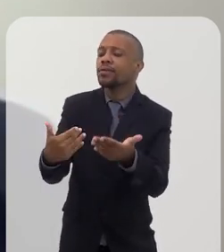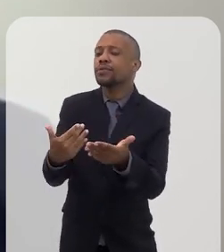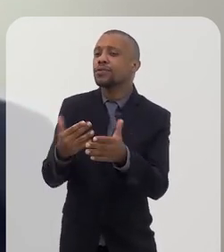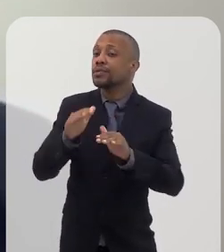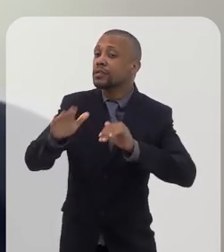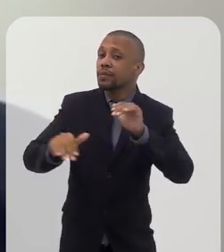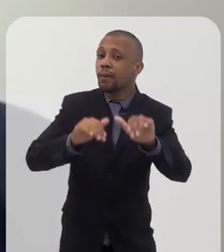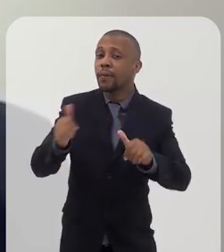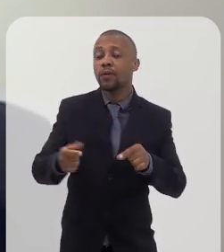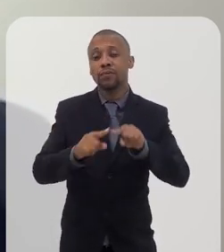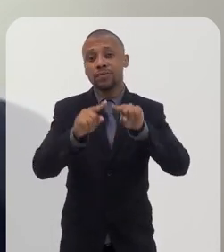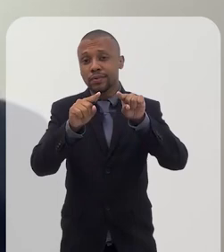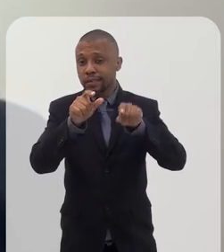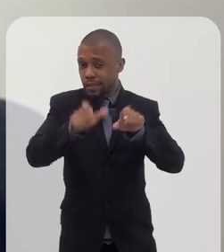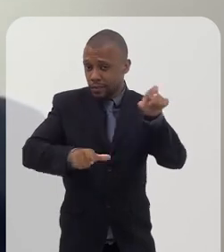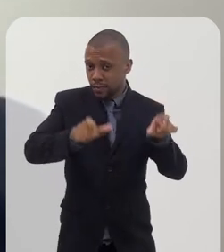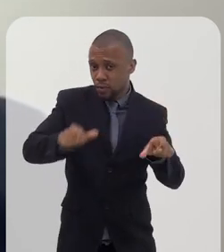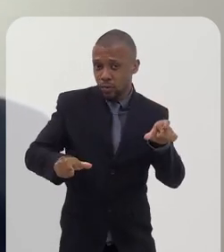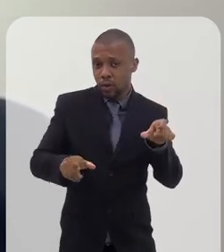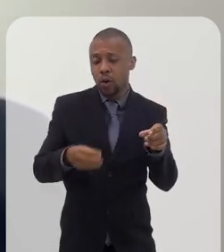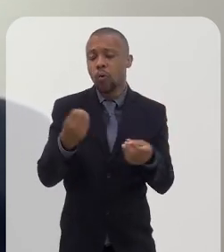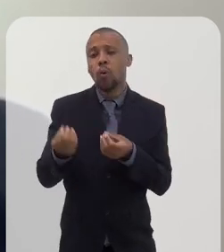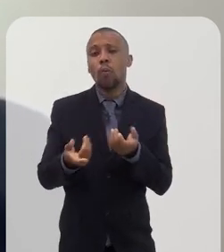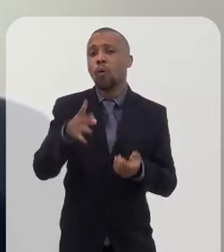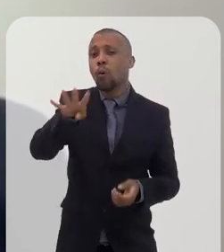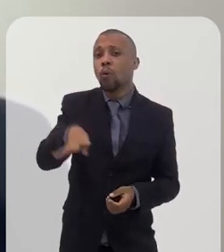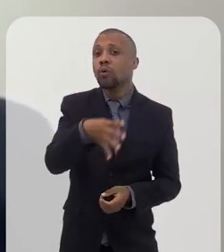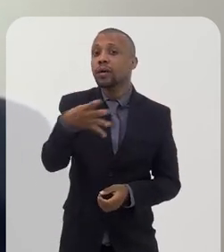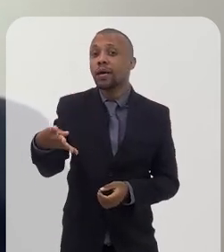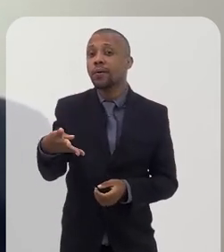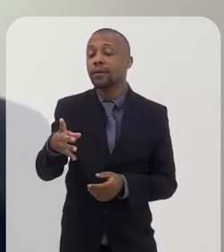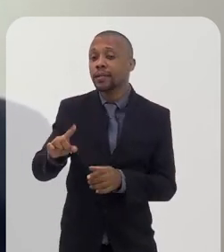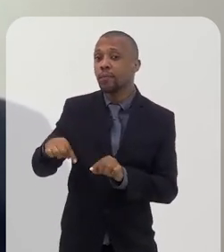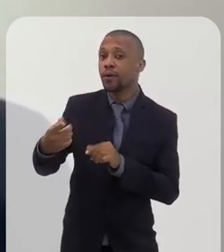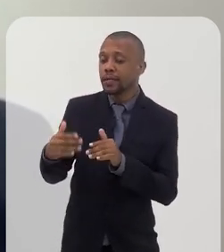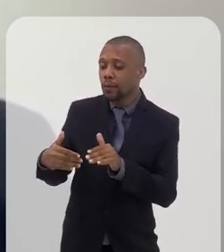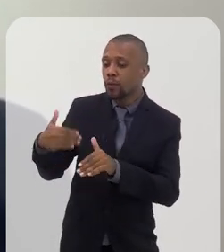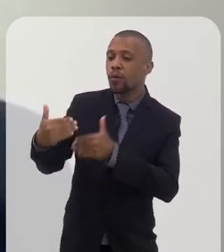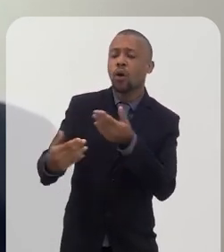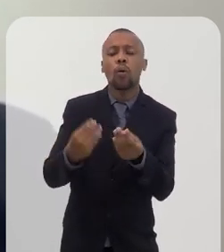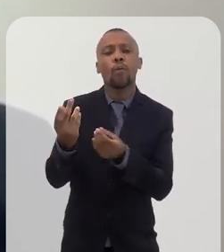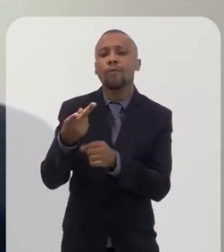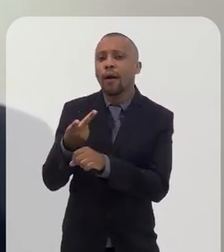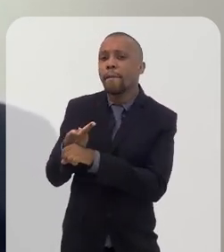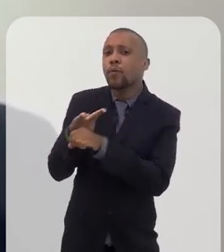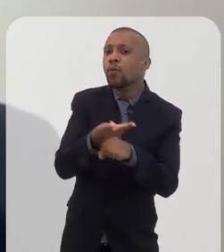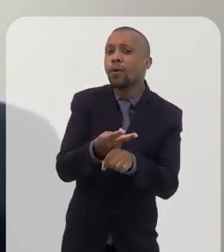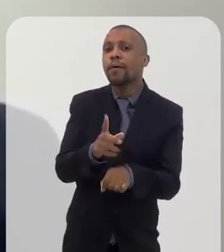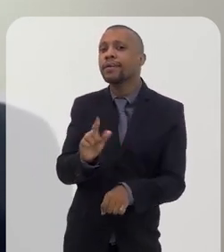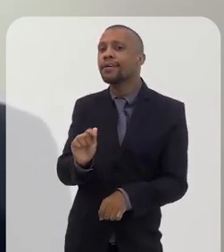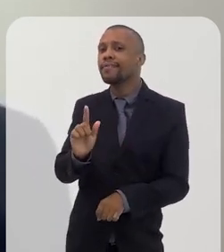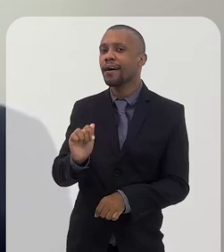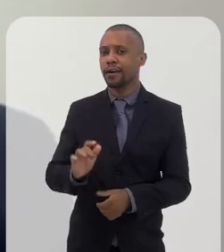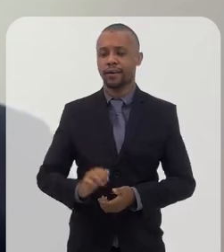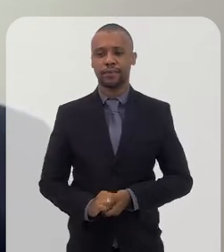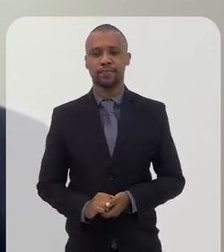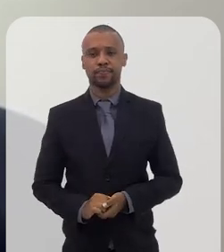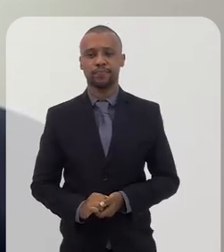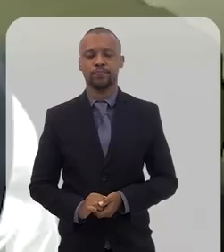qual é o cronograma que acontece após esse processo, né, de inscrição? Como é que foi a procura por essas